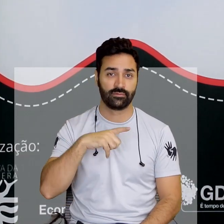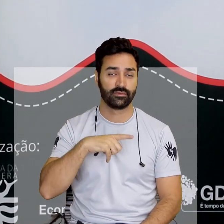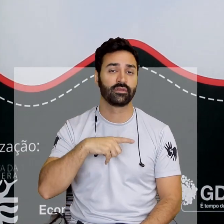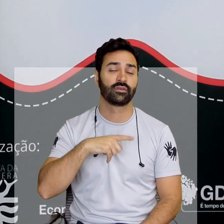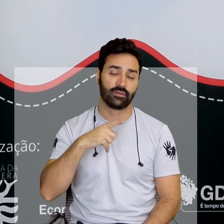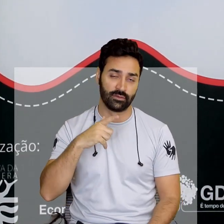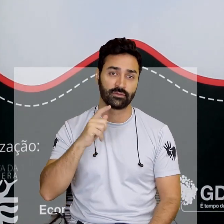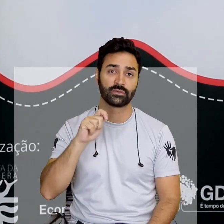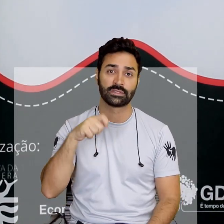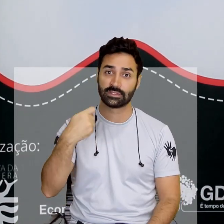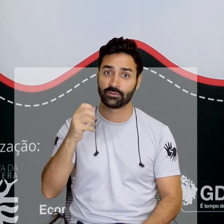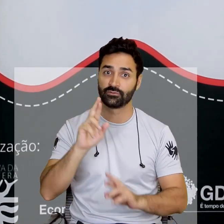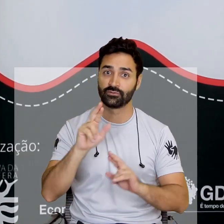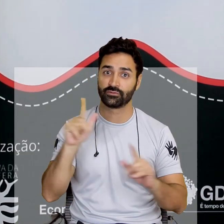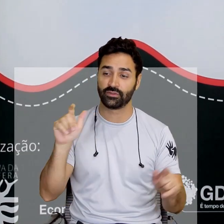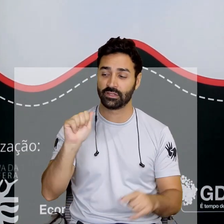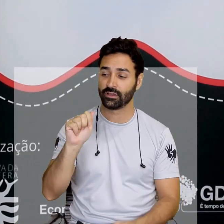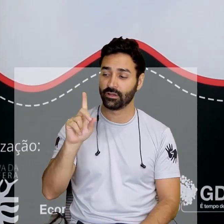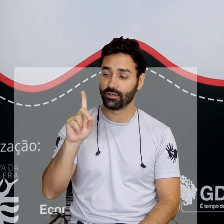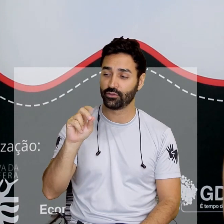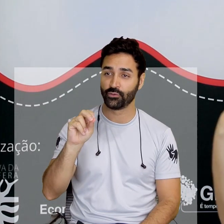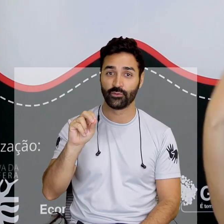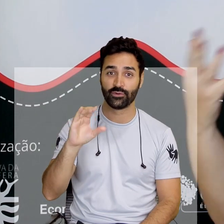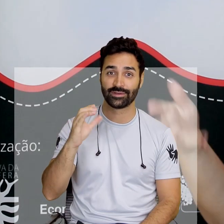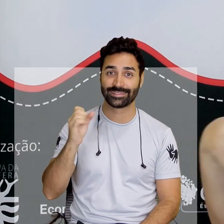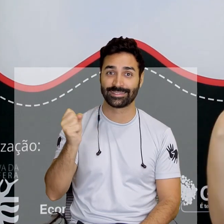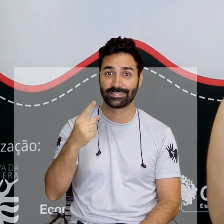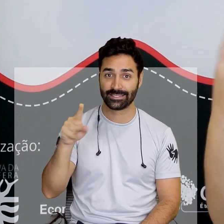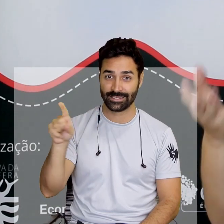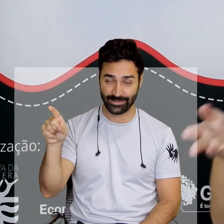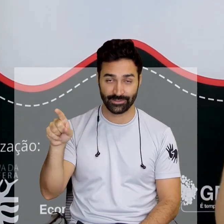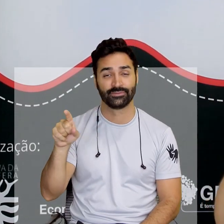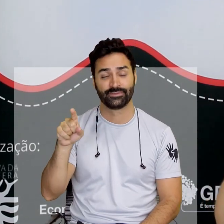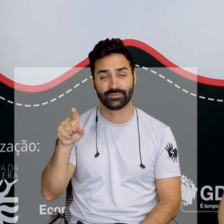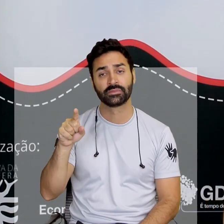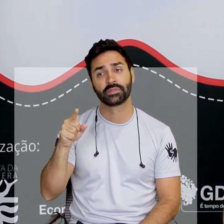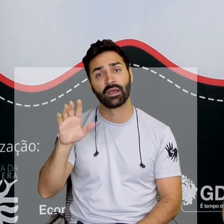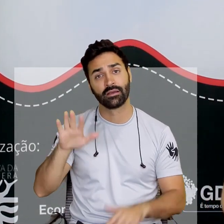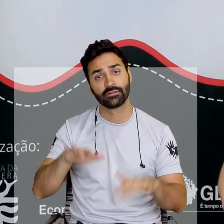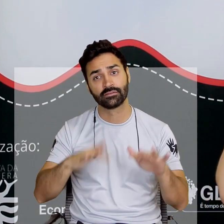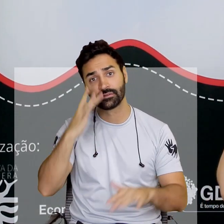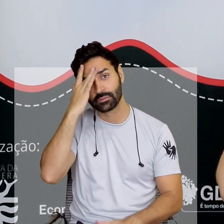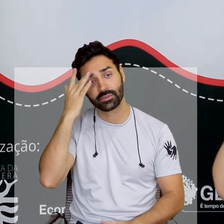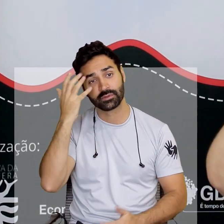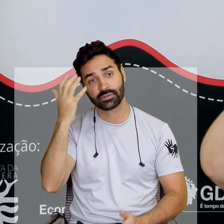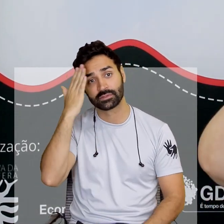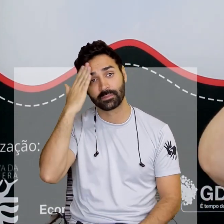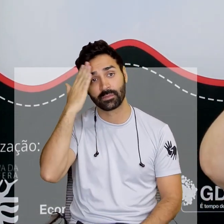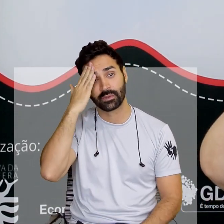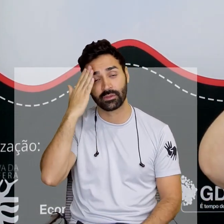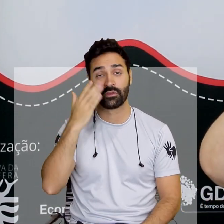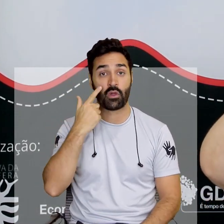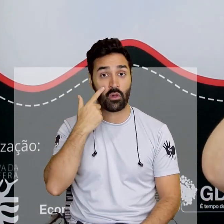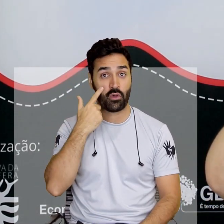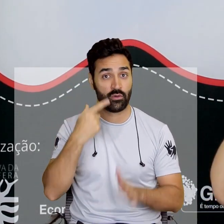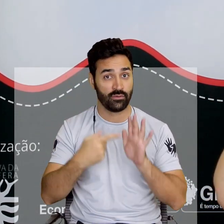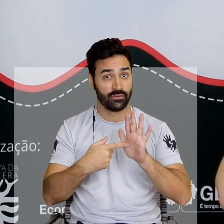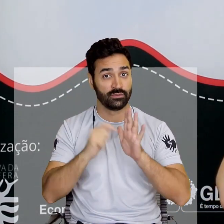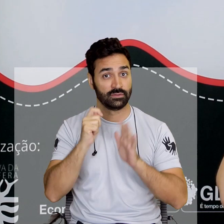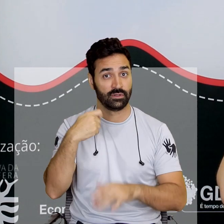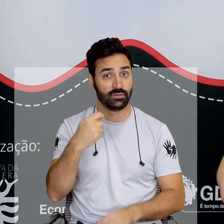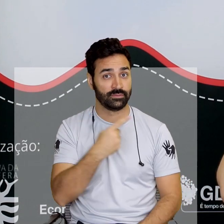para adoção. E aí, às vezes, a pessoa quer marcar, quer dizer e tudo mais. Então, a gente tem aqui, ó, a mão